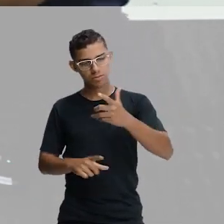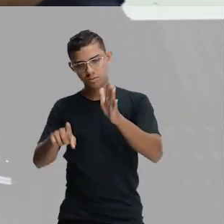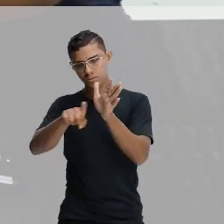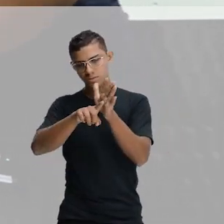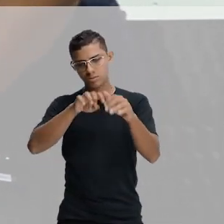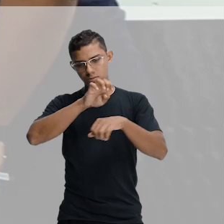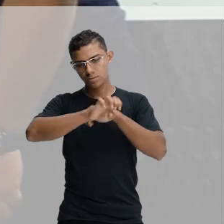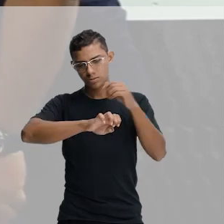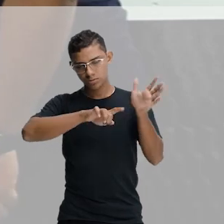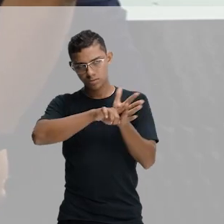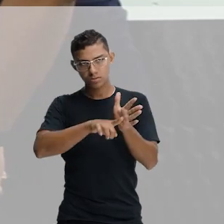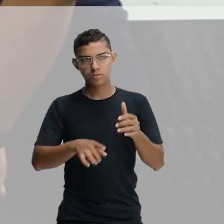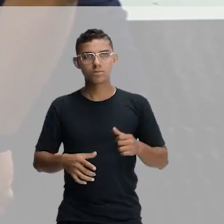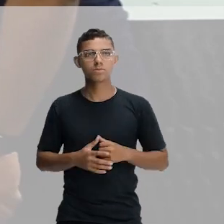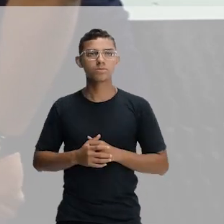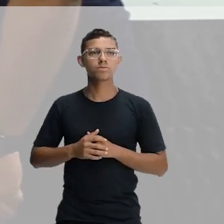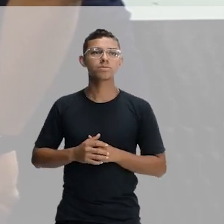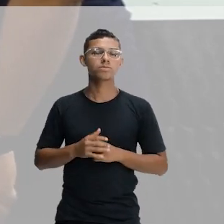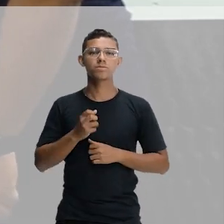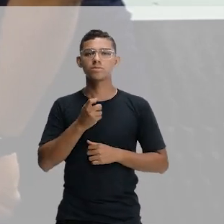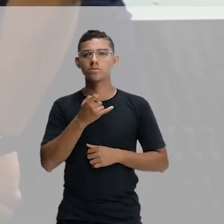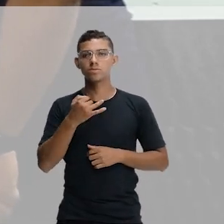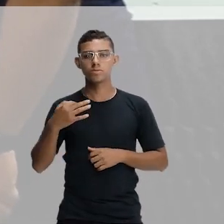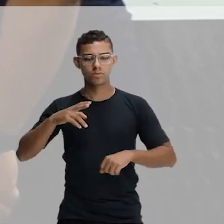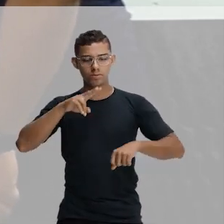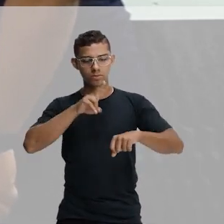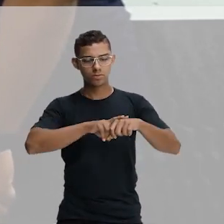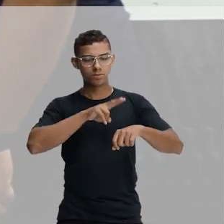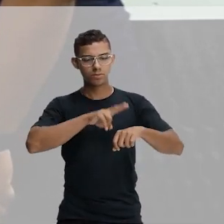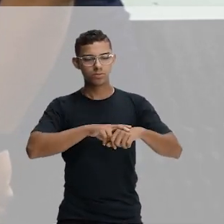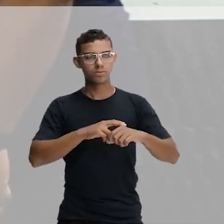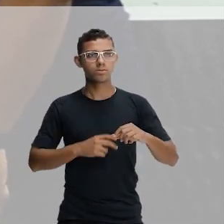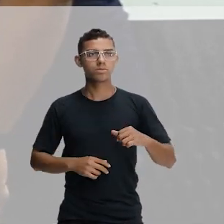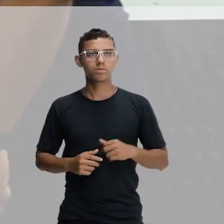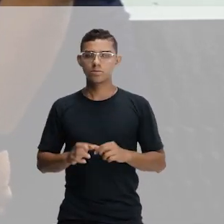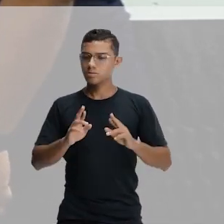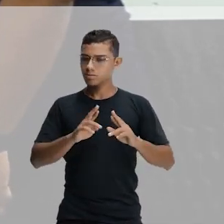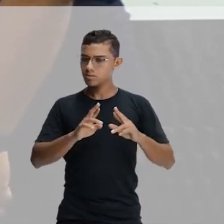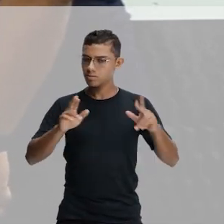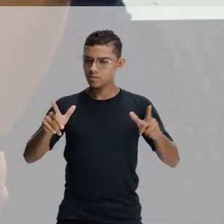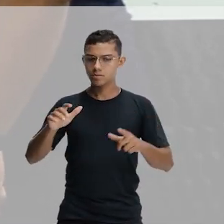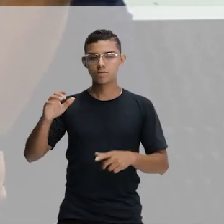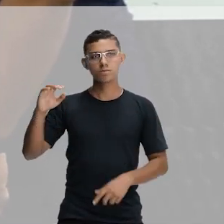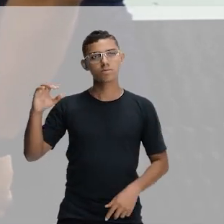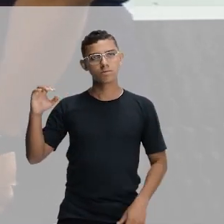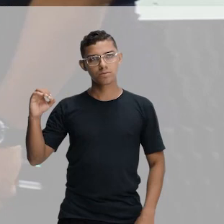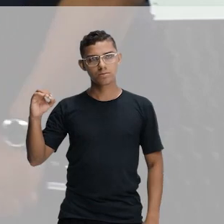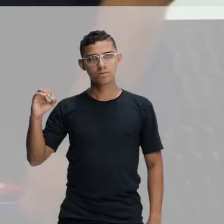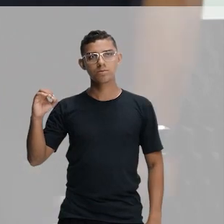Então, a quantidade de carga do vidro ele vai ser diferente de zero.